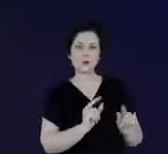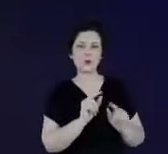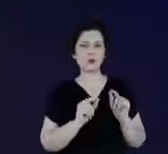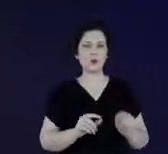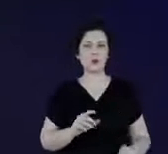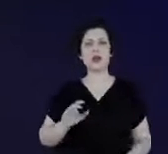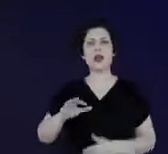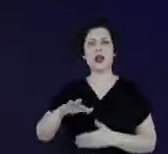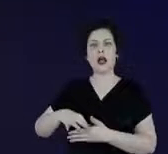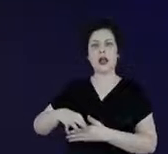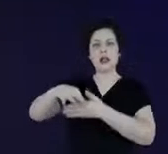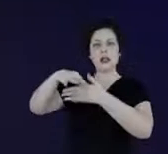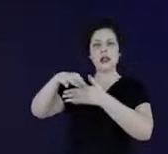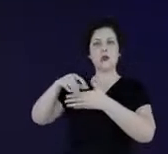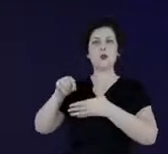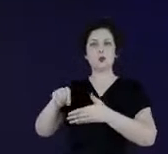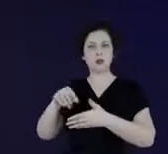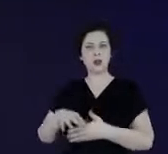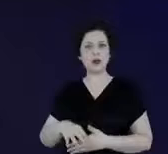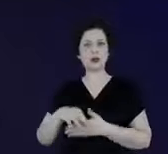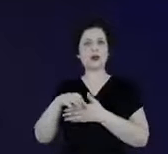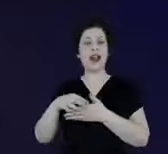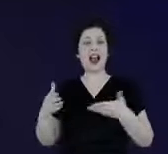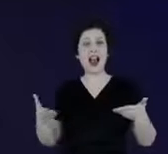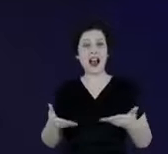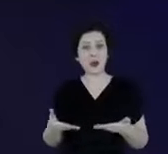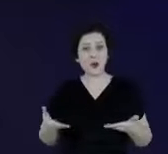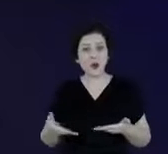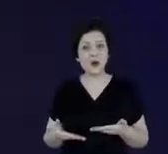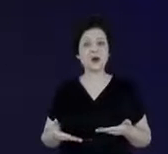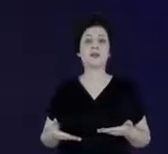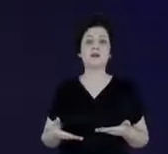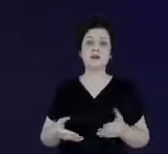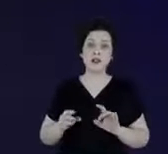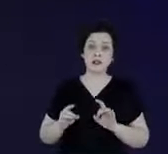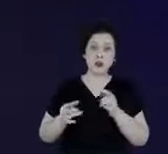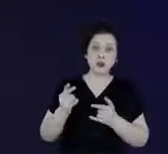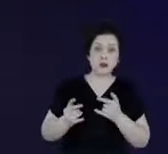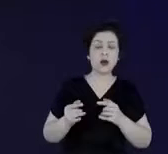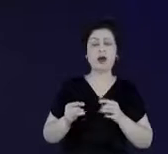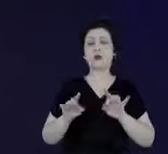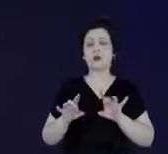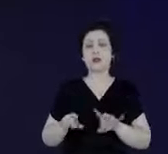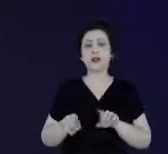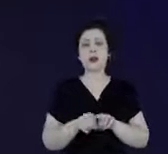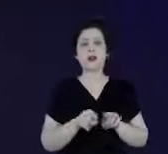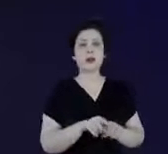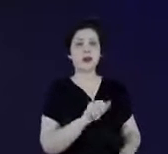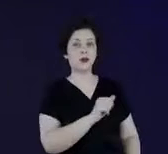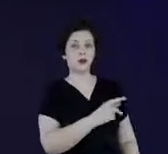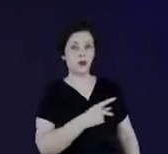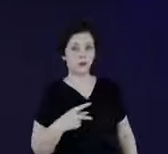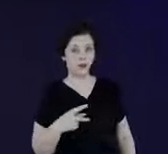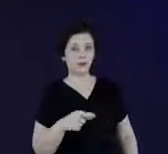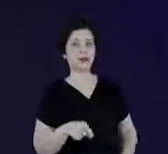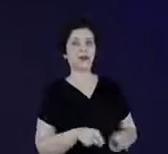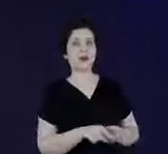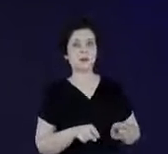da tokenização é uma bola que tá ficando agora a questão de desenvolver aplicações over-the-top